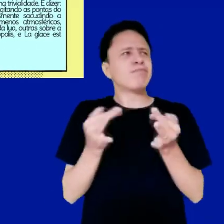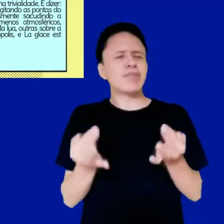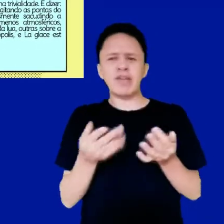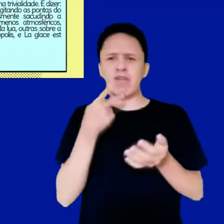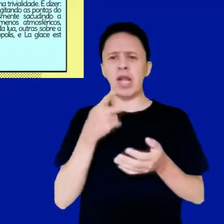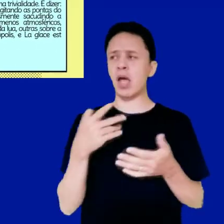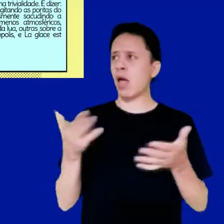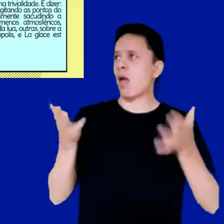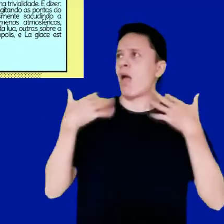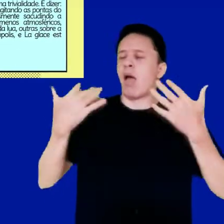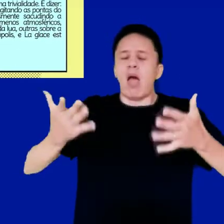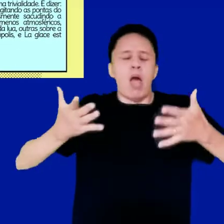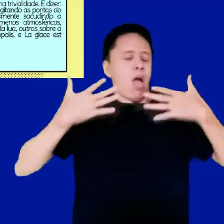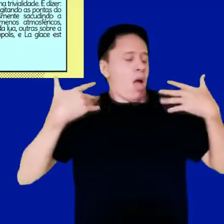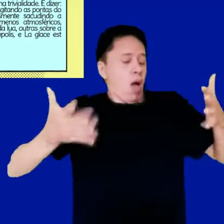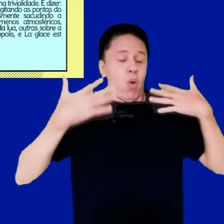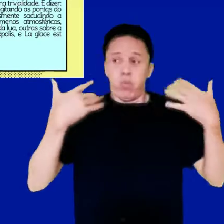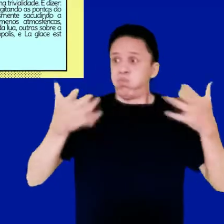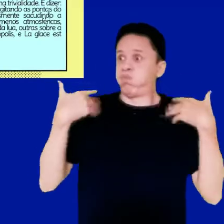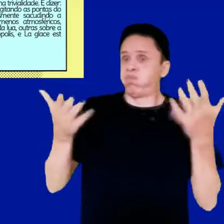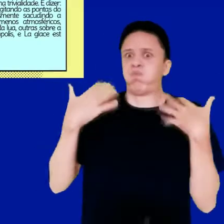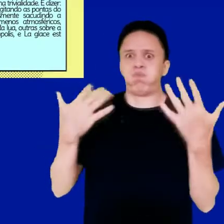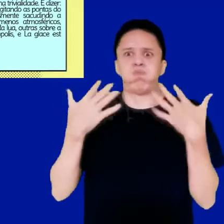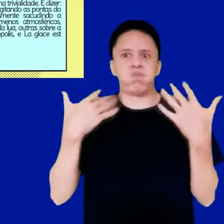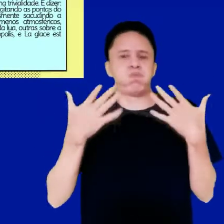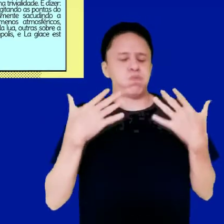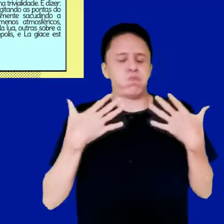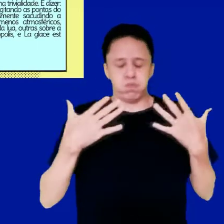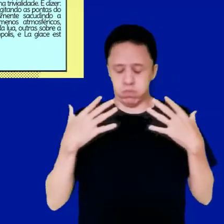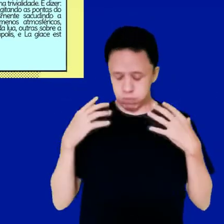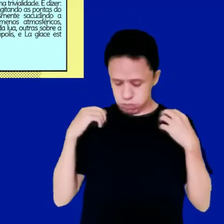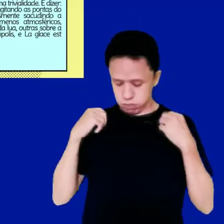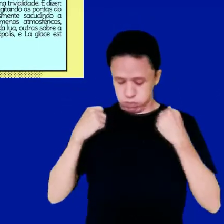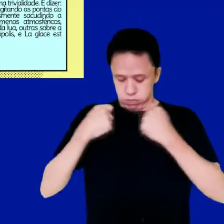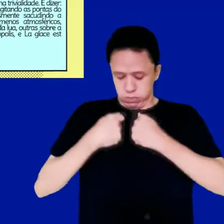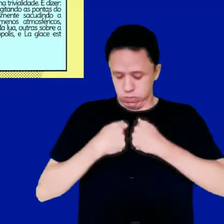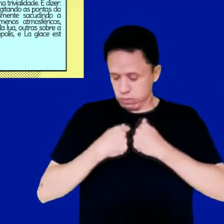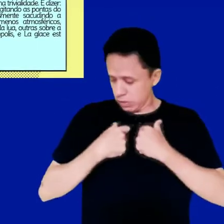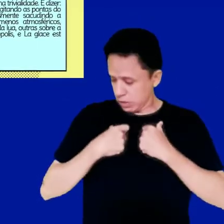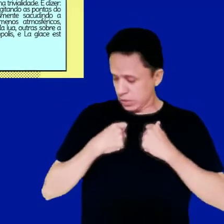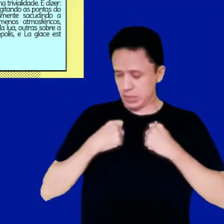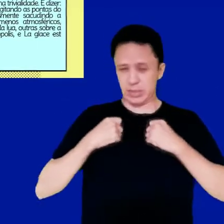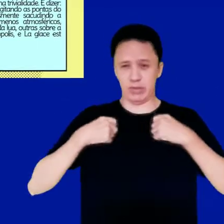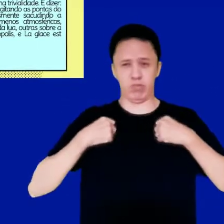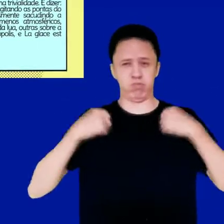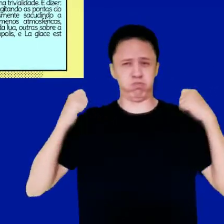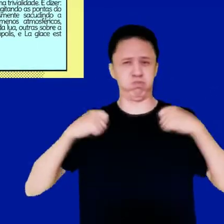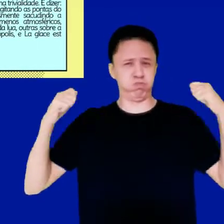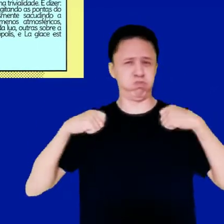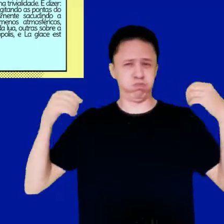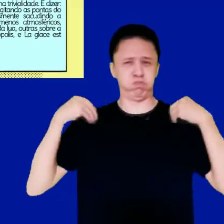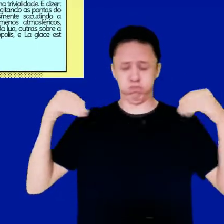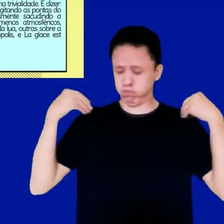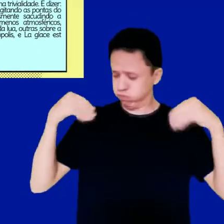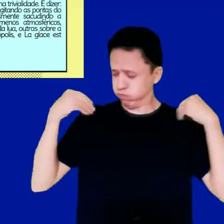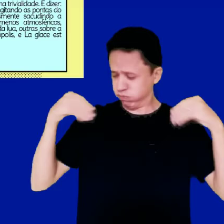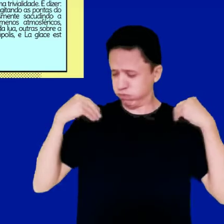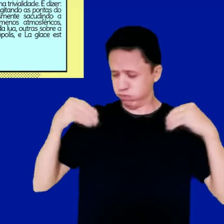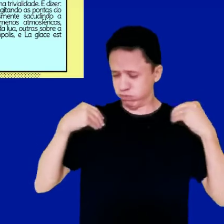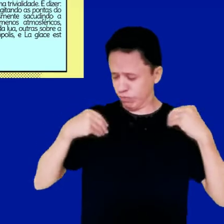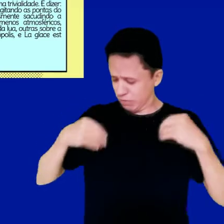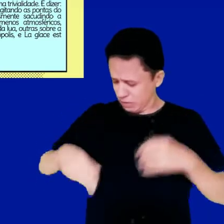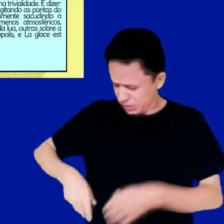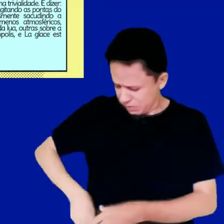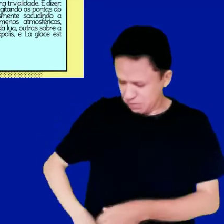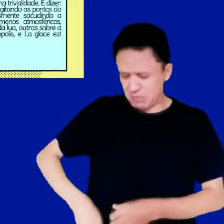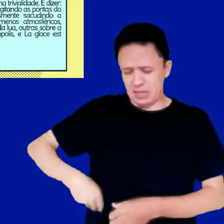uma trivialidade. É dizer, que calor, que desenfreado calor. Disse isto, agitando as pontas do lenço, bufando